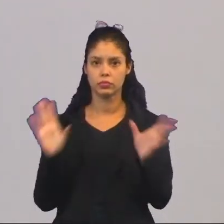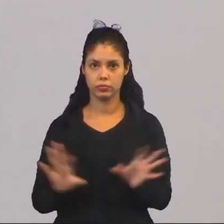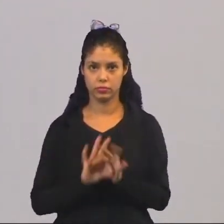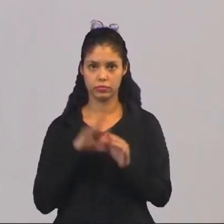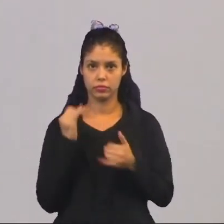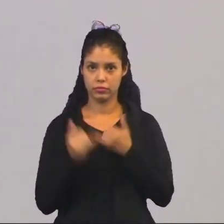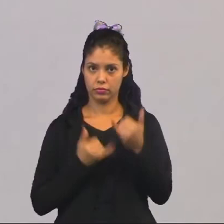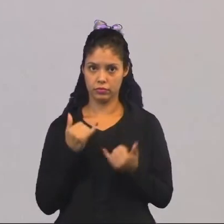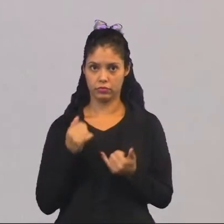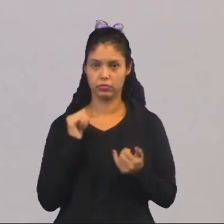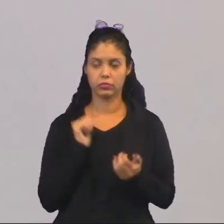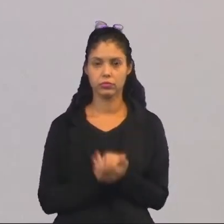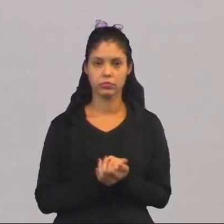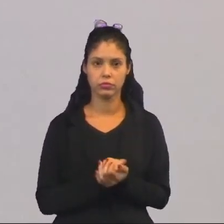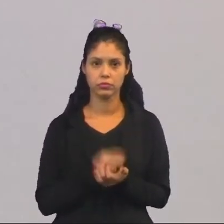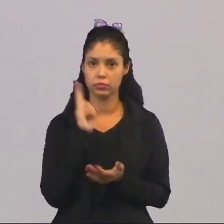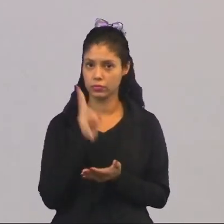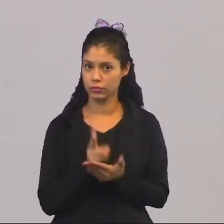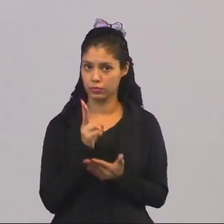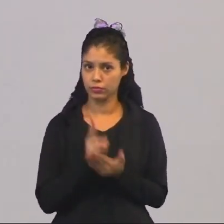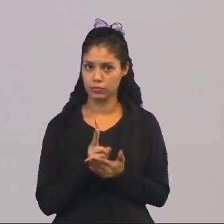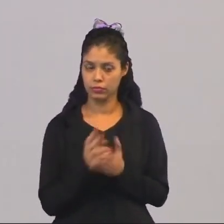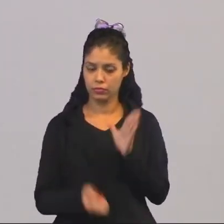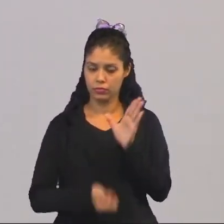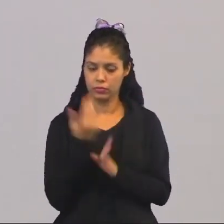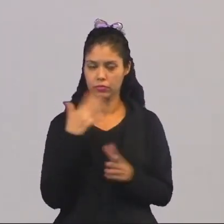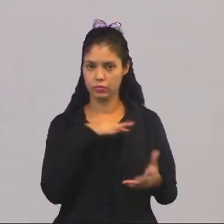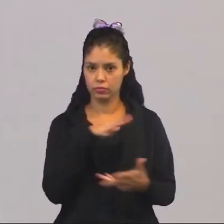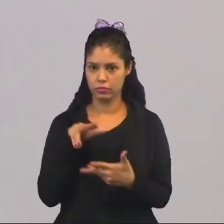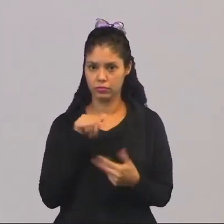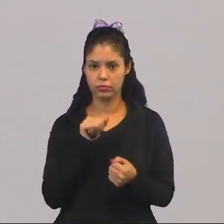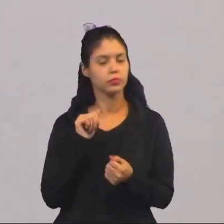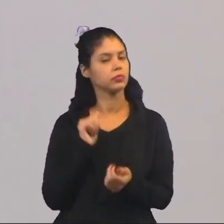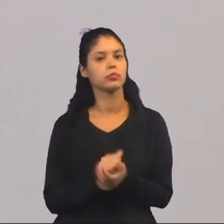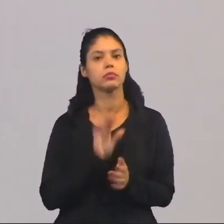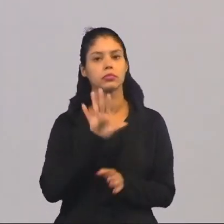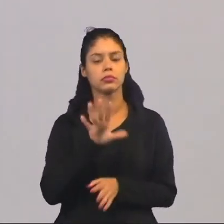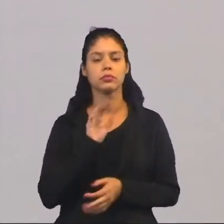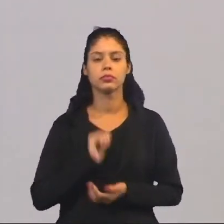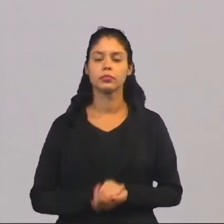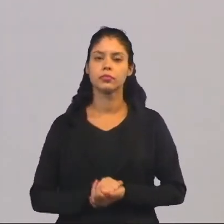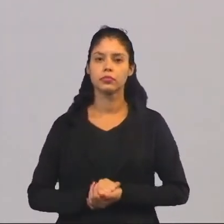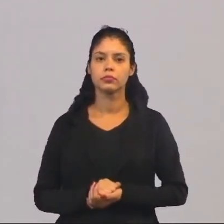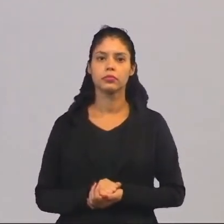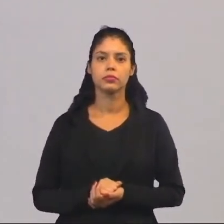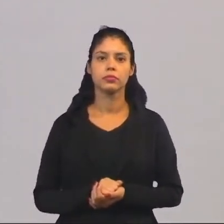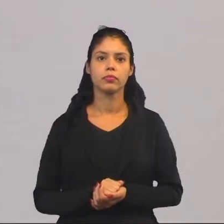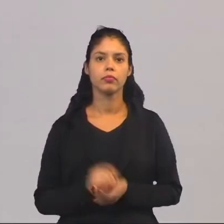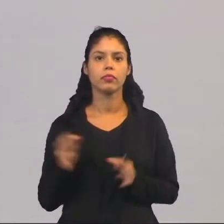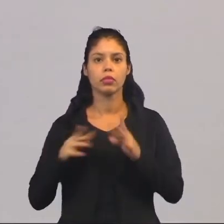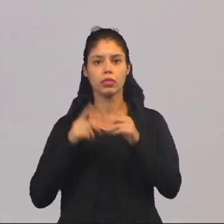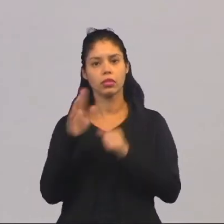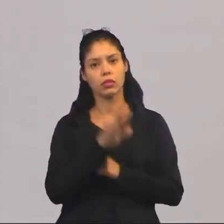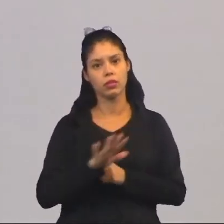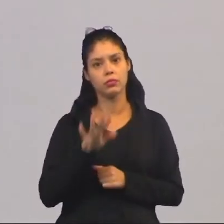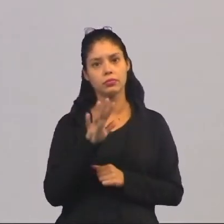brincando, aquilo que sempre existiu no mundo, estão totalmente alheios a isso. Fica uma pessoa